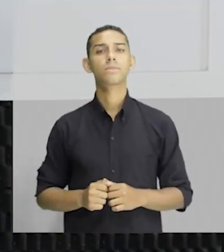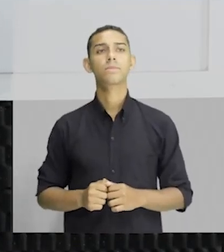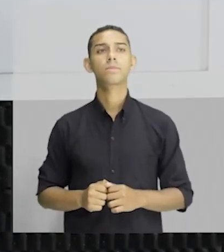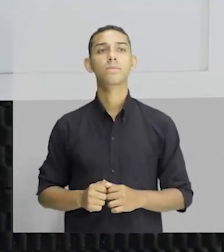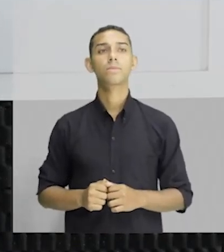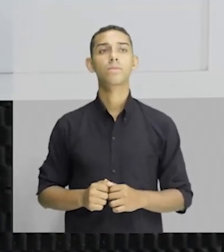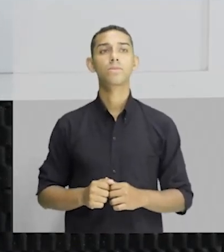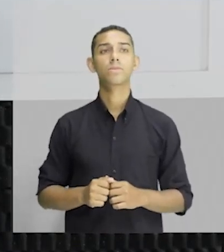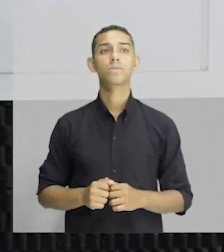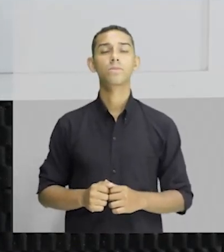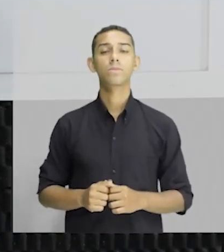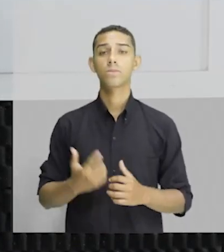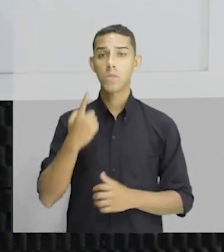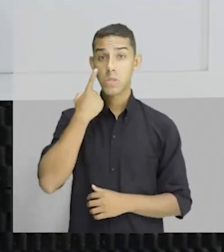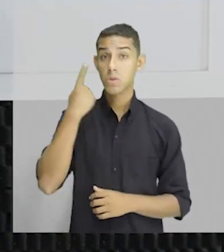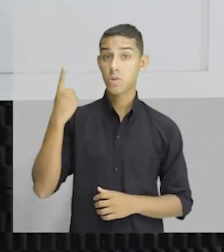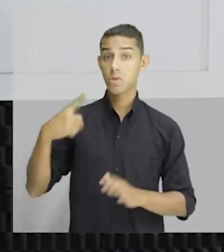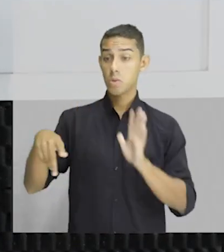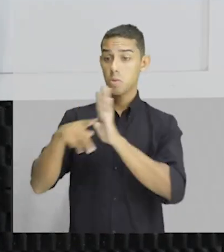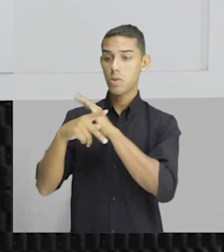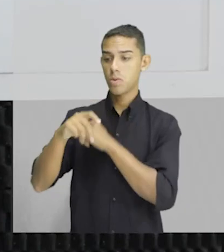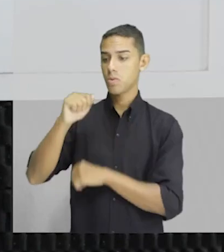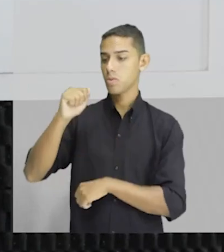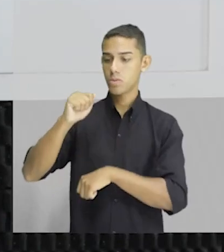o aço.